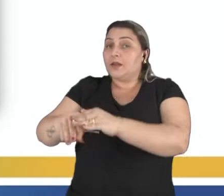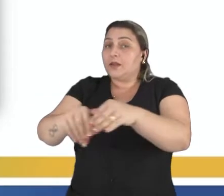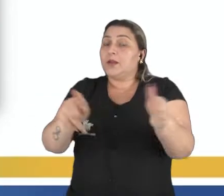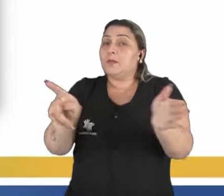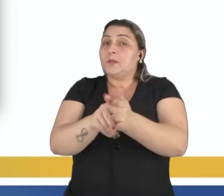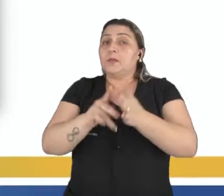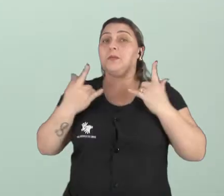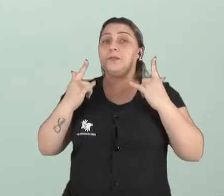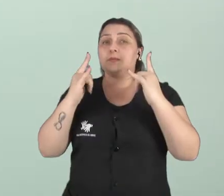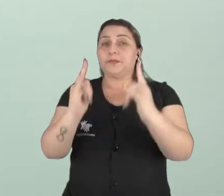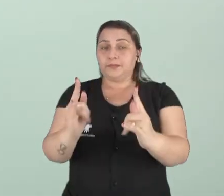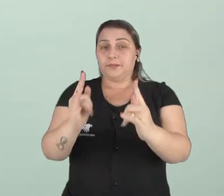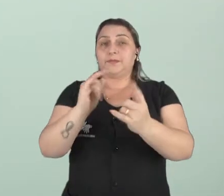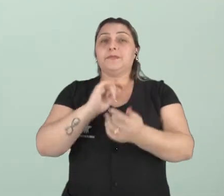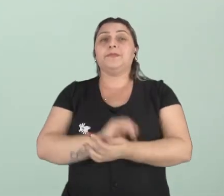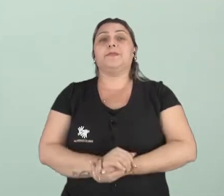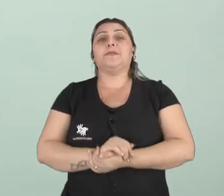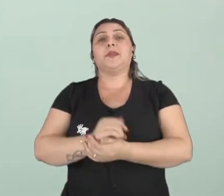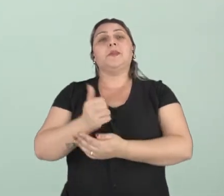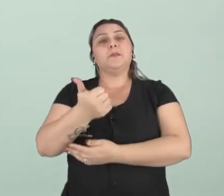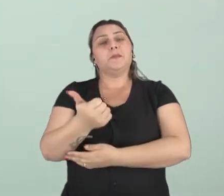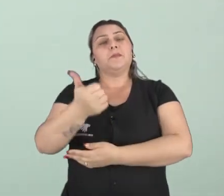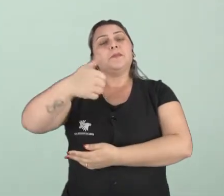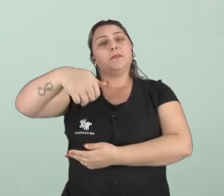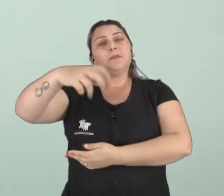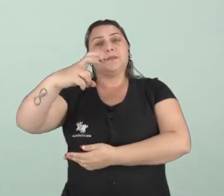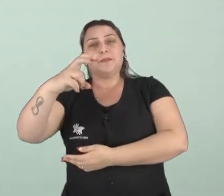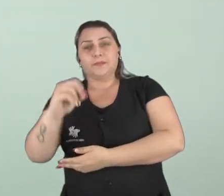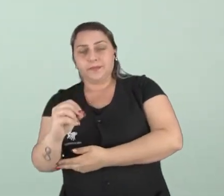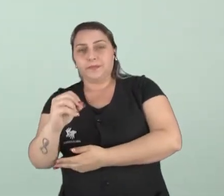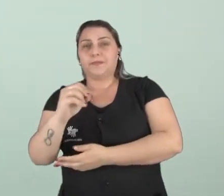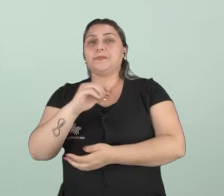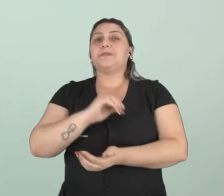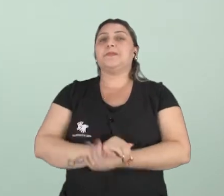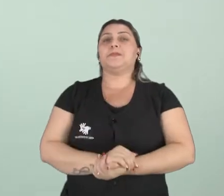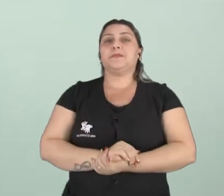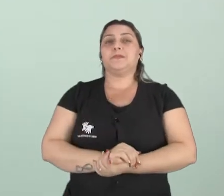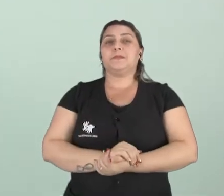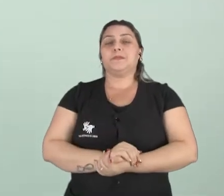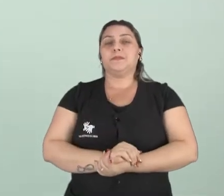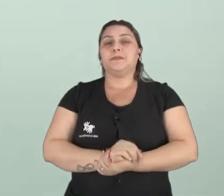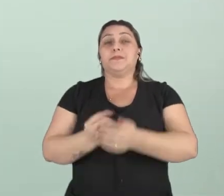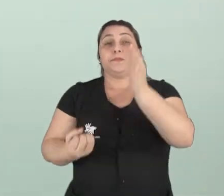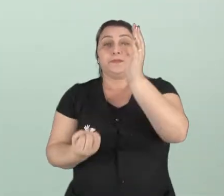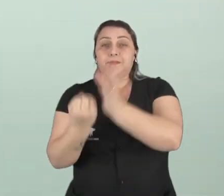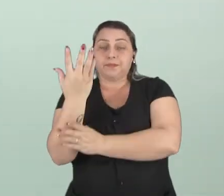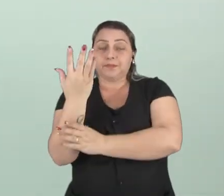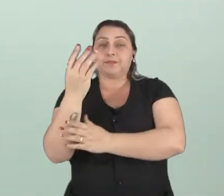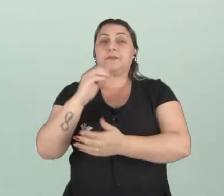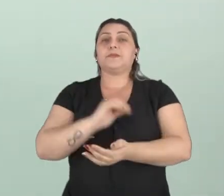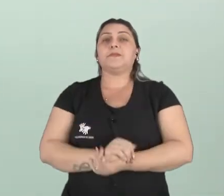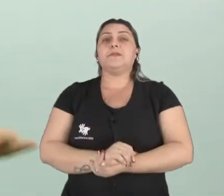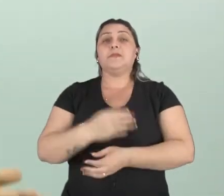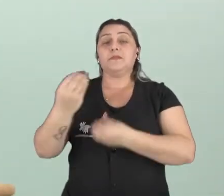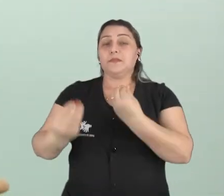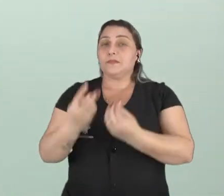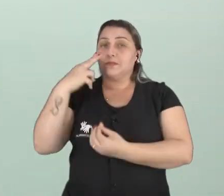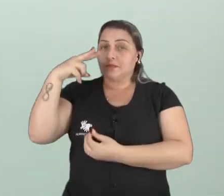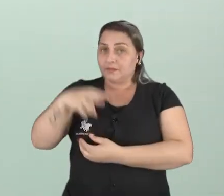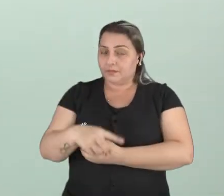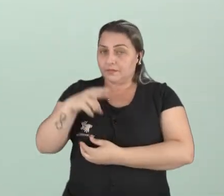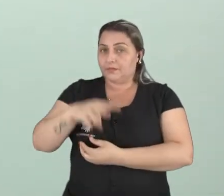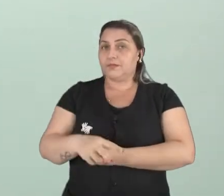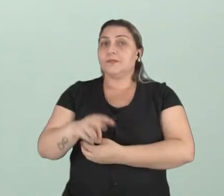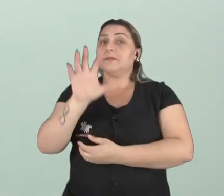território, pertencia à Bolívia desde 1750, pessoal. Então, vamos lá para o surgimento da questão. Como a gente viu,